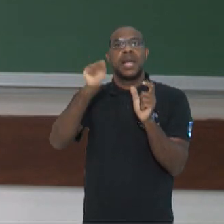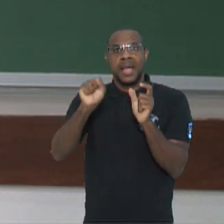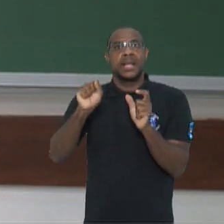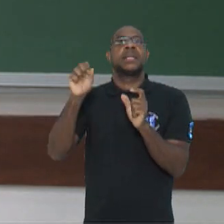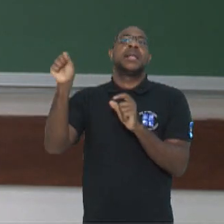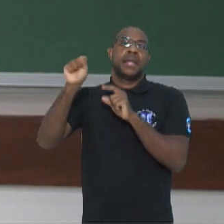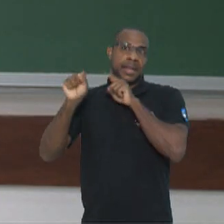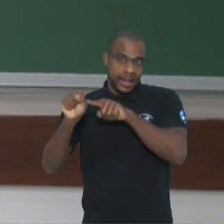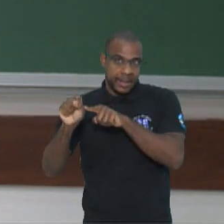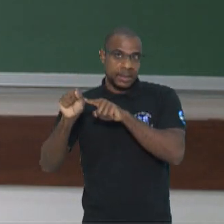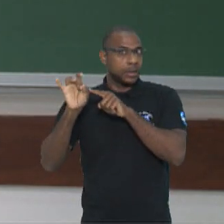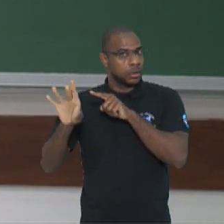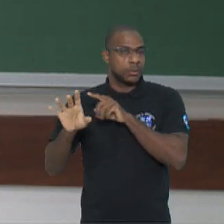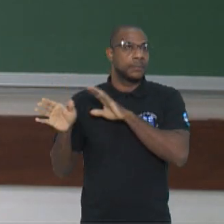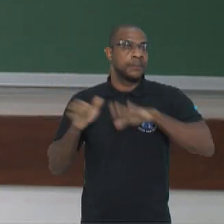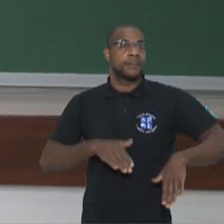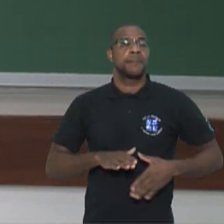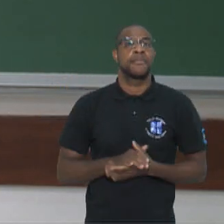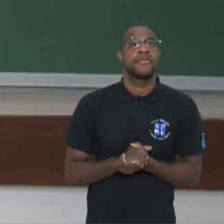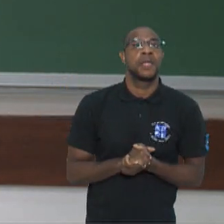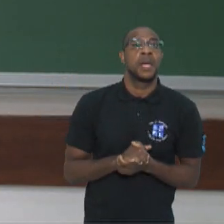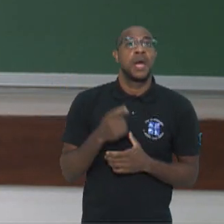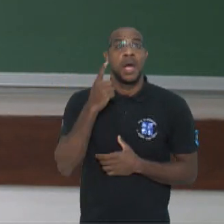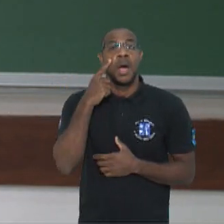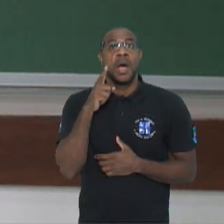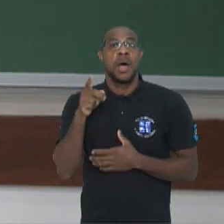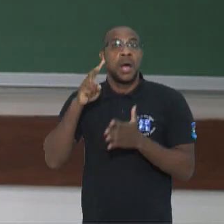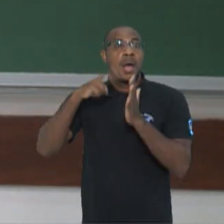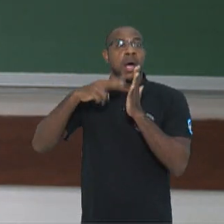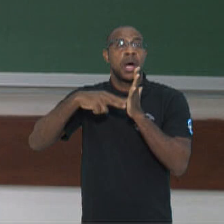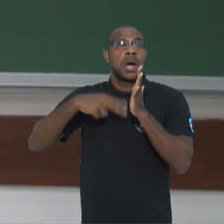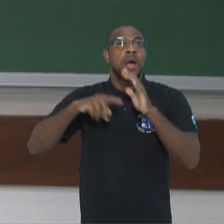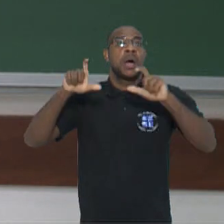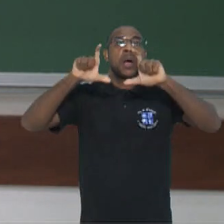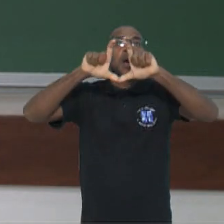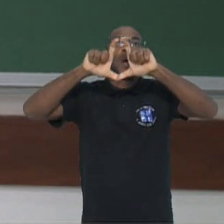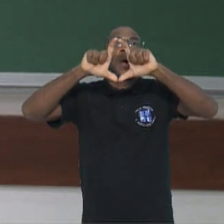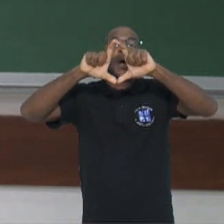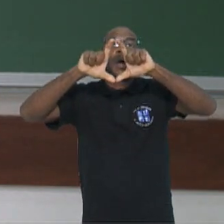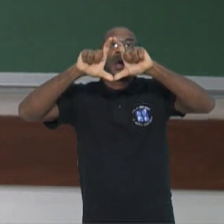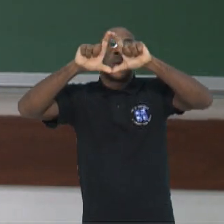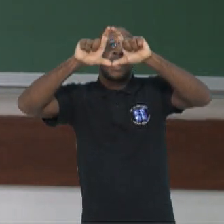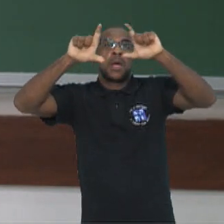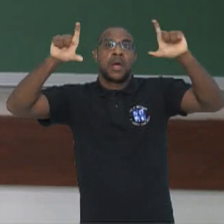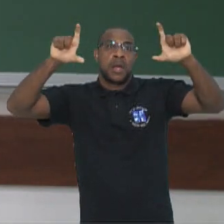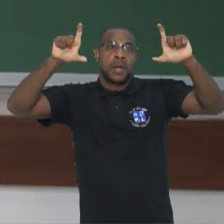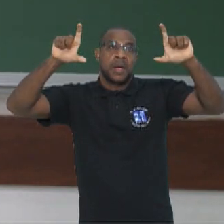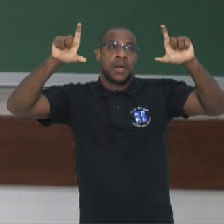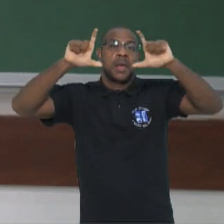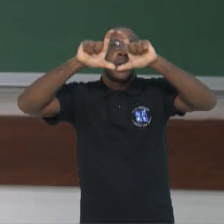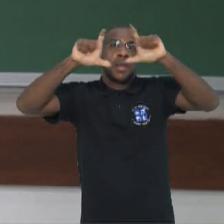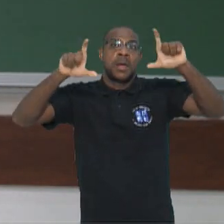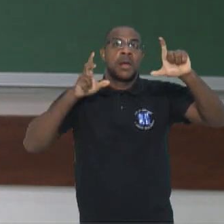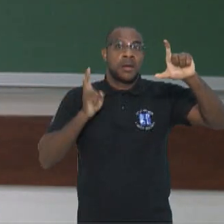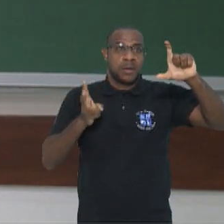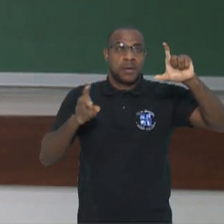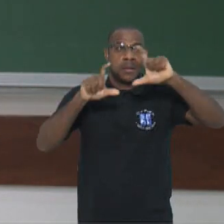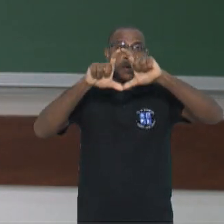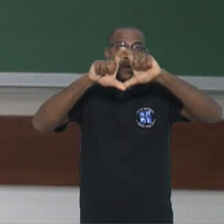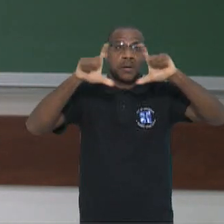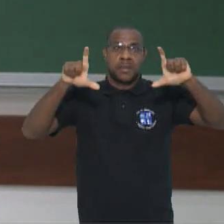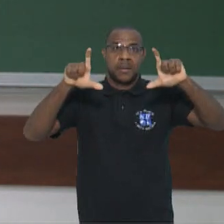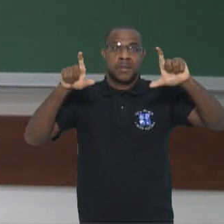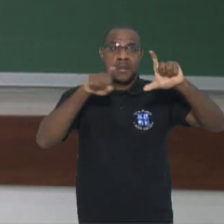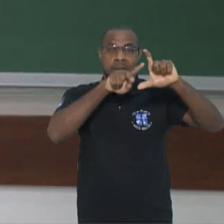Agora nós vamos ler esse fragmento. Desculpem, é o mesmo fragmento que nós já lemos. Agora sim vem